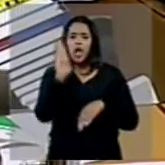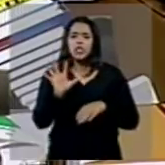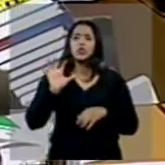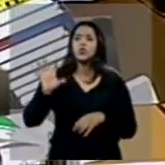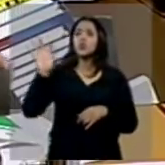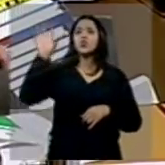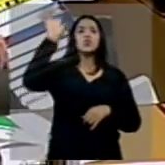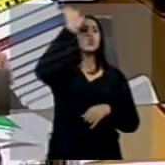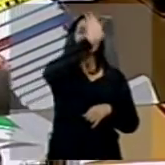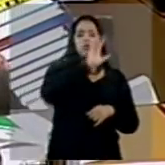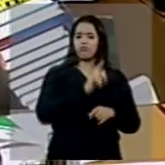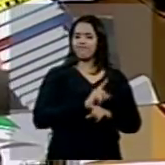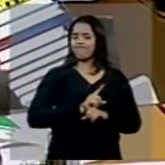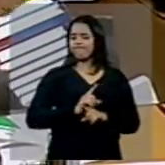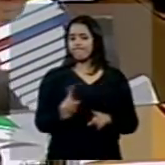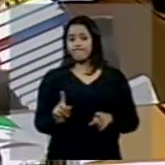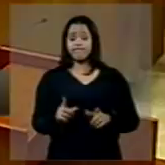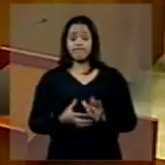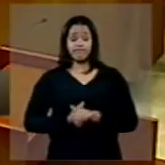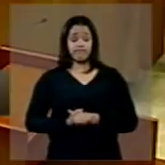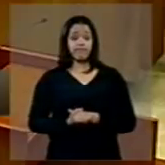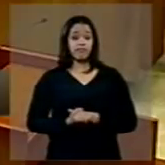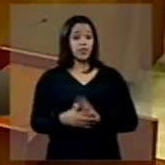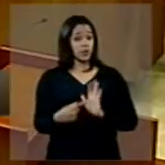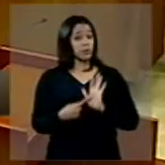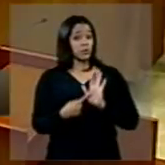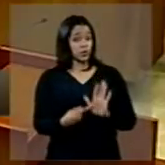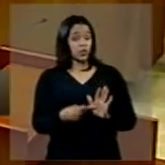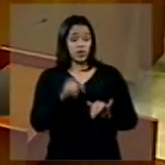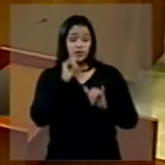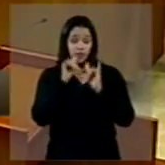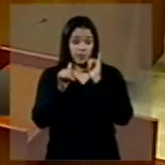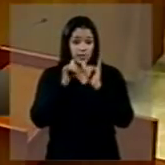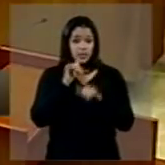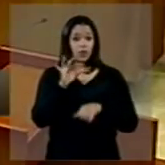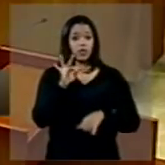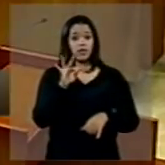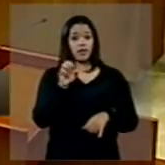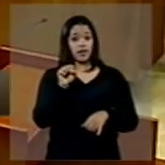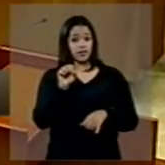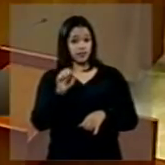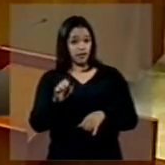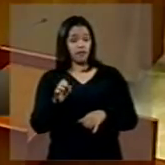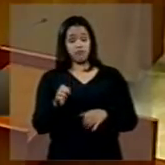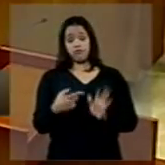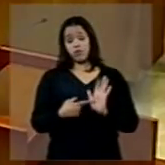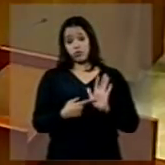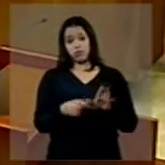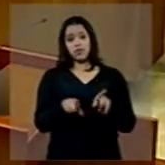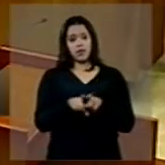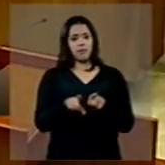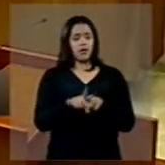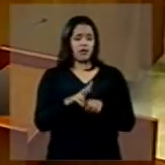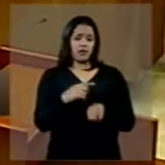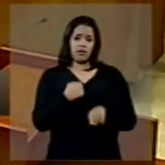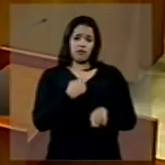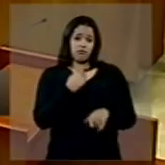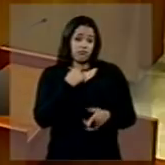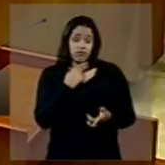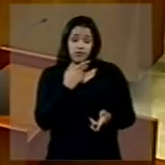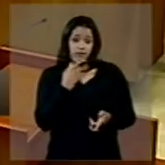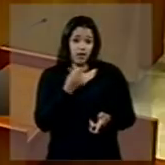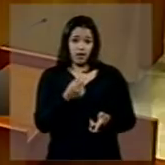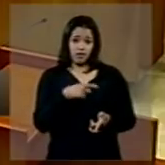Apontou o ministro Ricardo Lewandowski, a partir de dados do Tribunal Superior Eleitoral, e eu não posso falar que